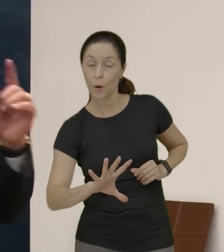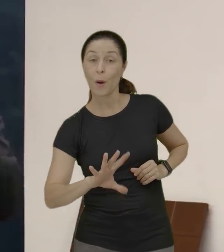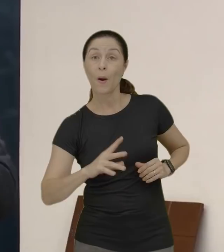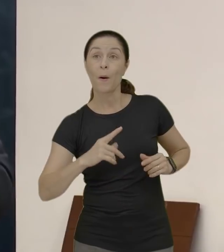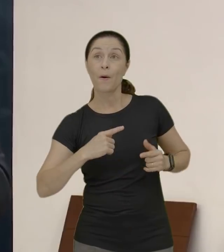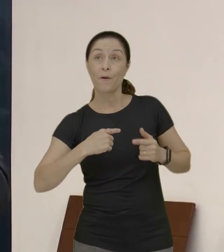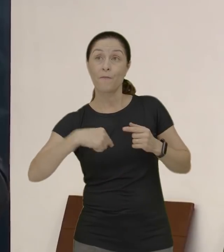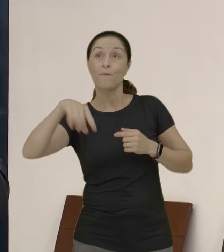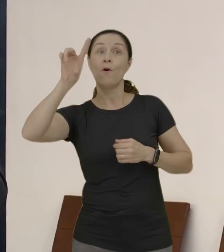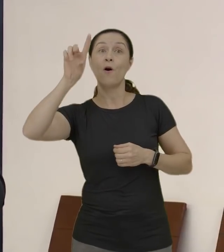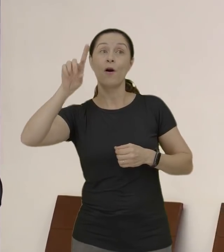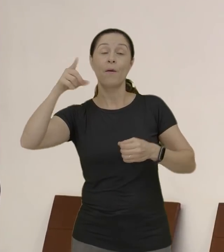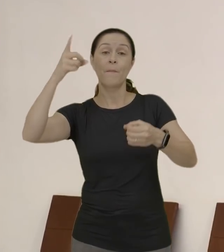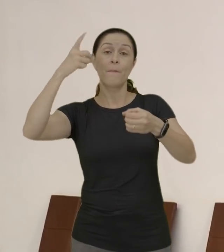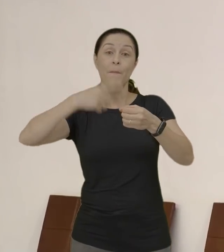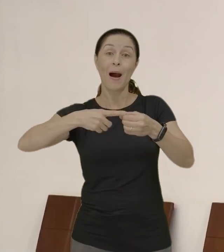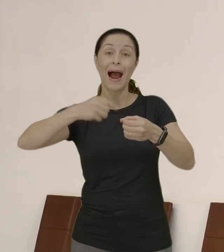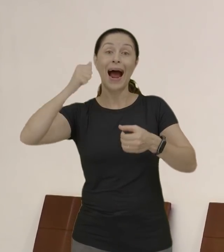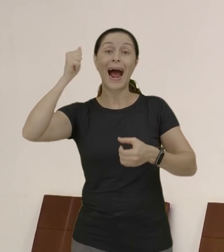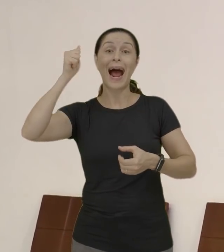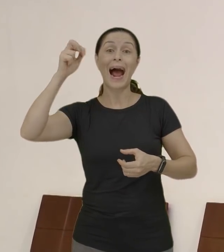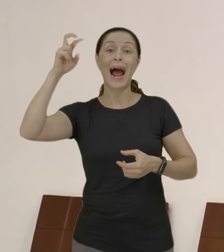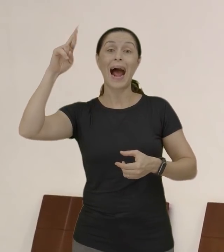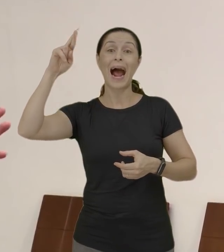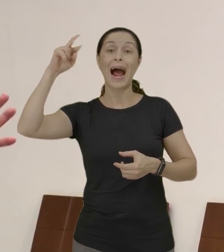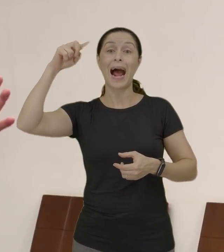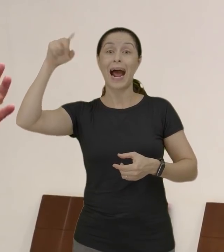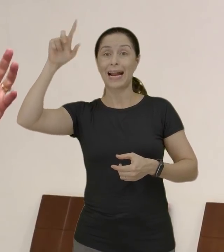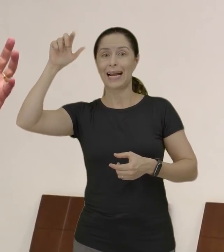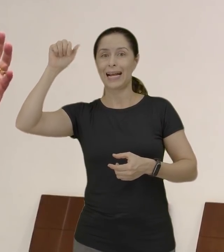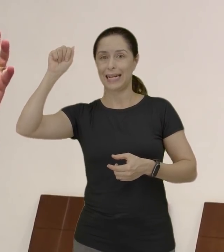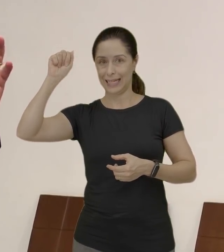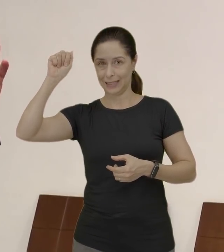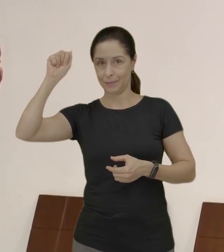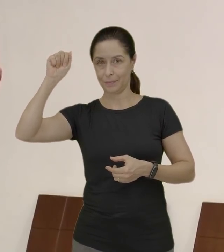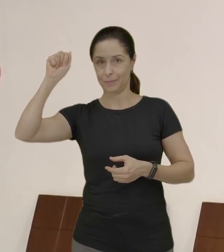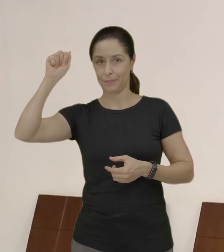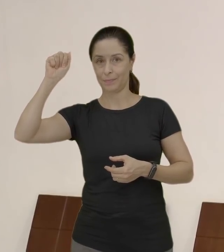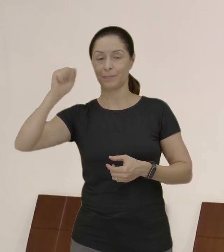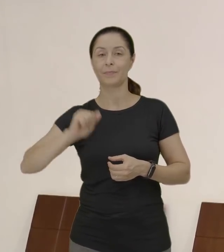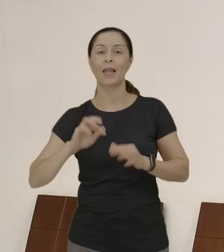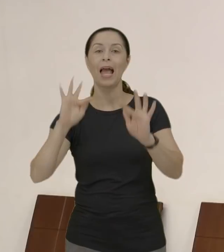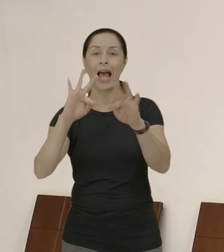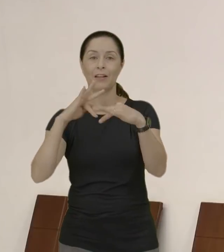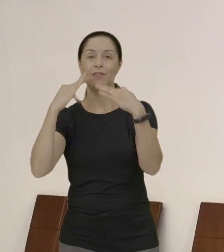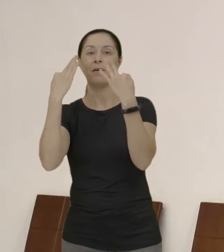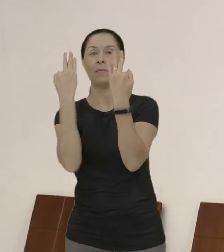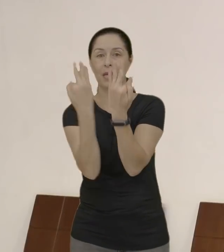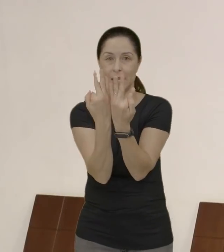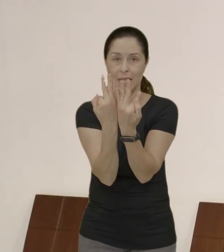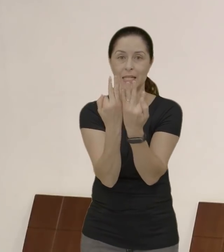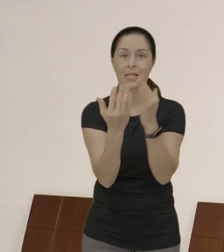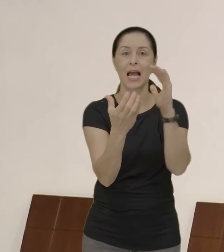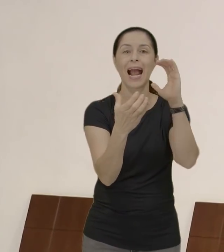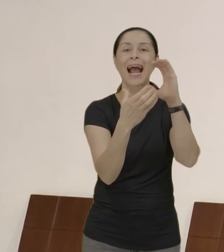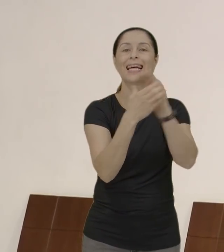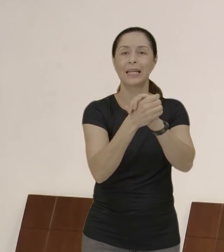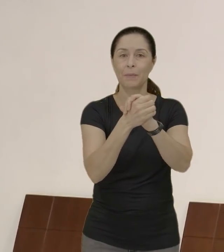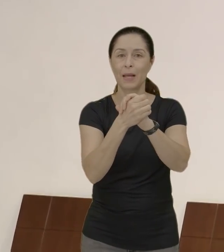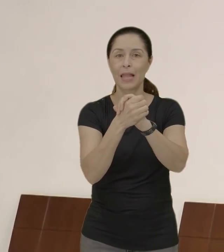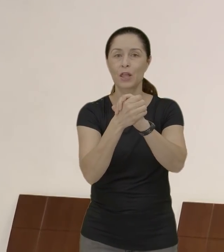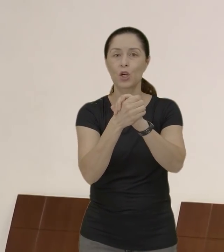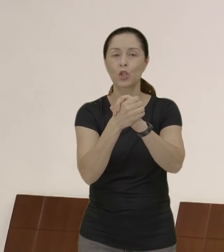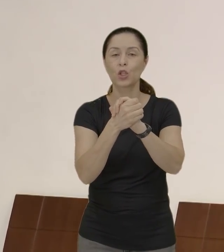Harã, no norte da Mesopotâmia. Naquela época, as famílias tinham casamentos consanguíneos. A